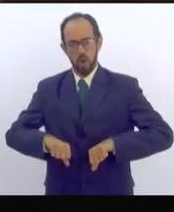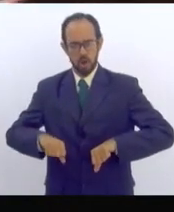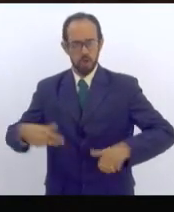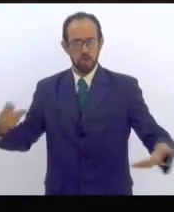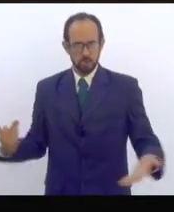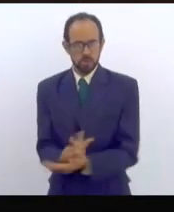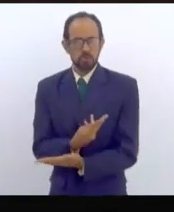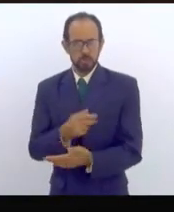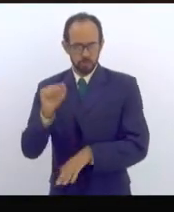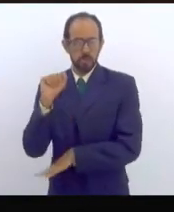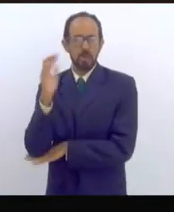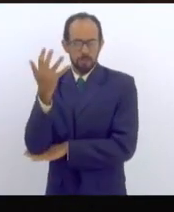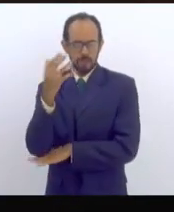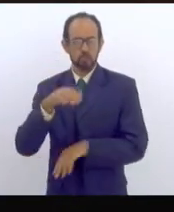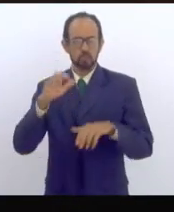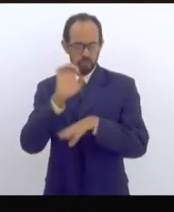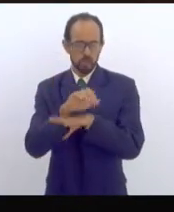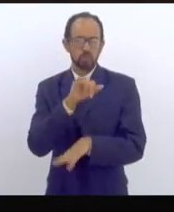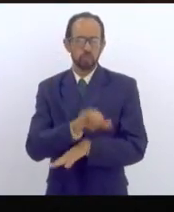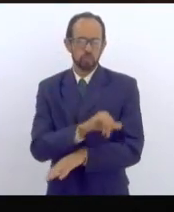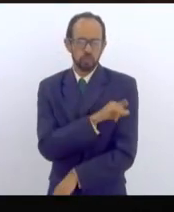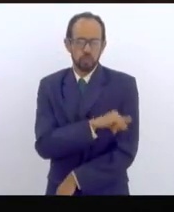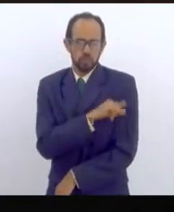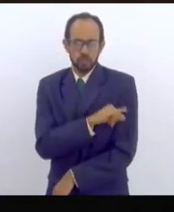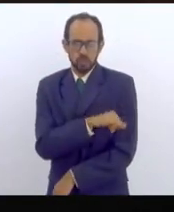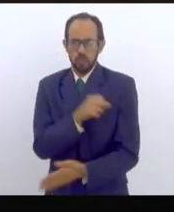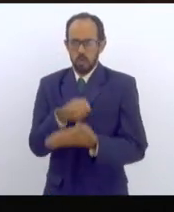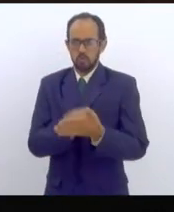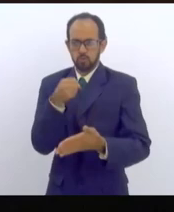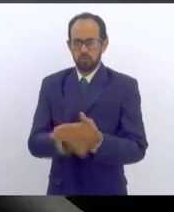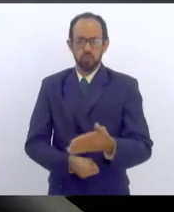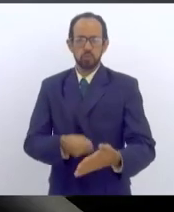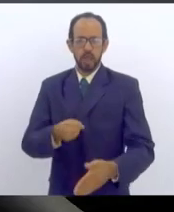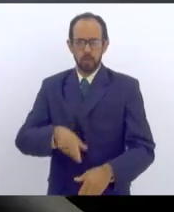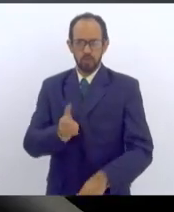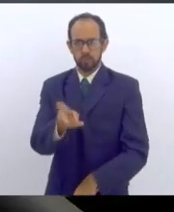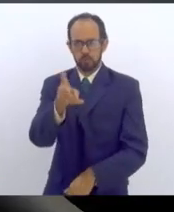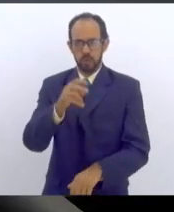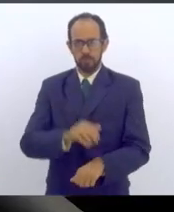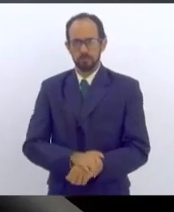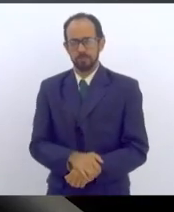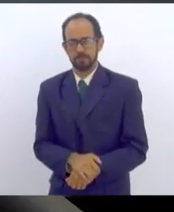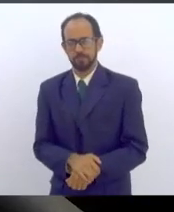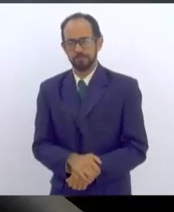do Rio de Janeiro. Muito obrigado, tia Ju. Vou continuar na luta para reverter essa covardia.